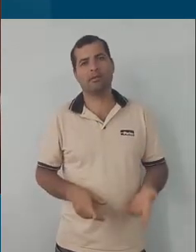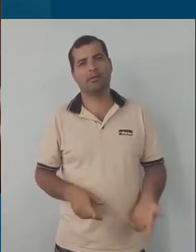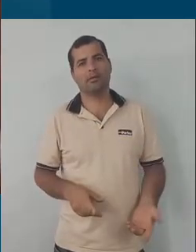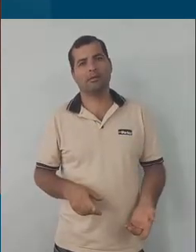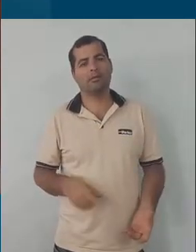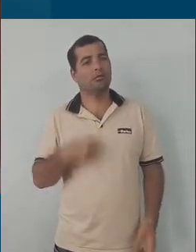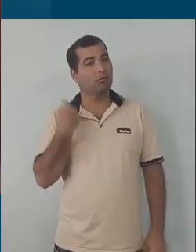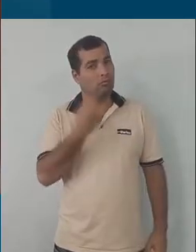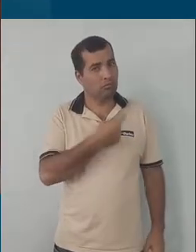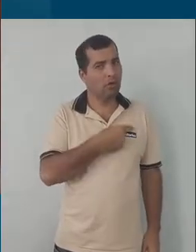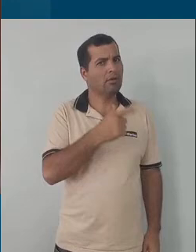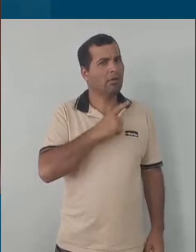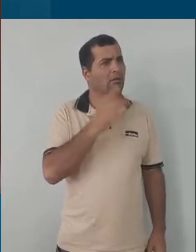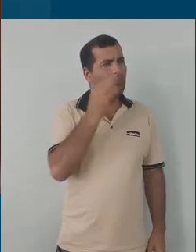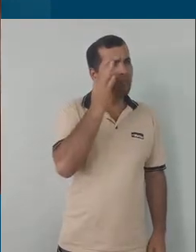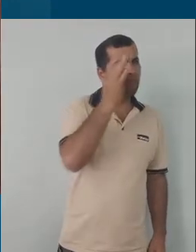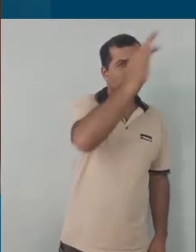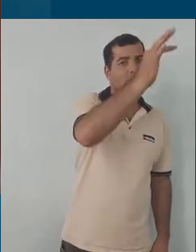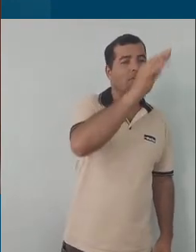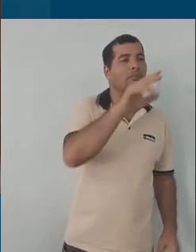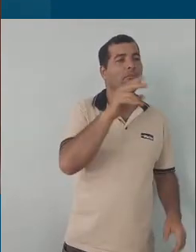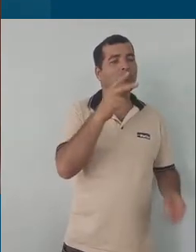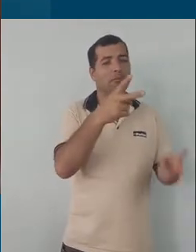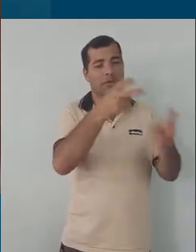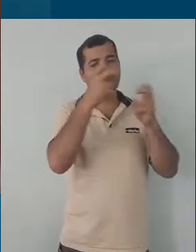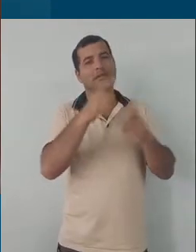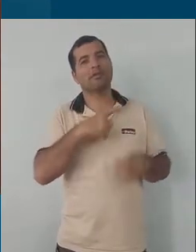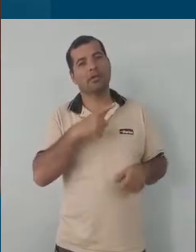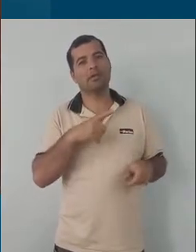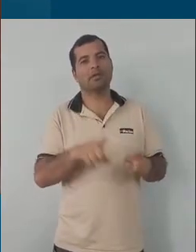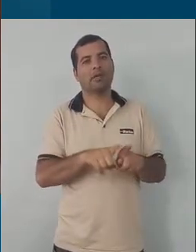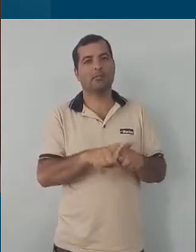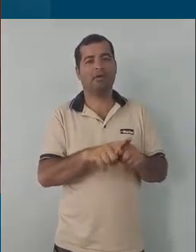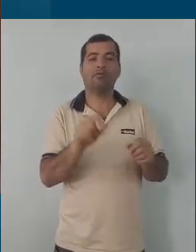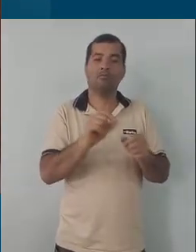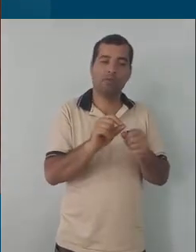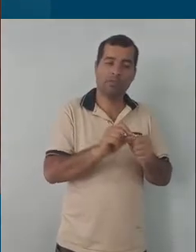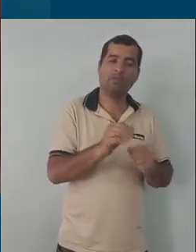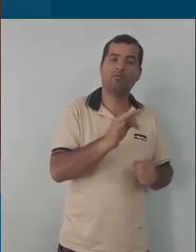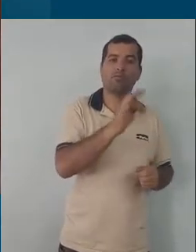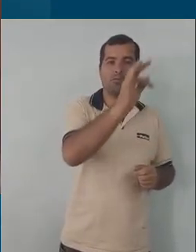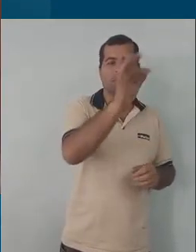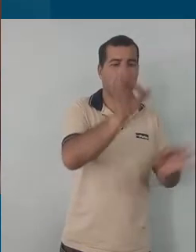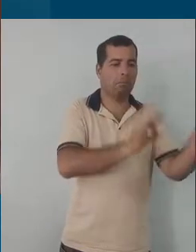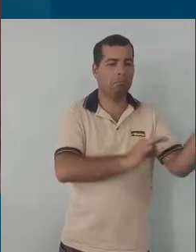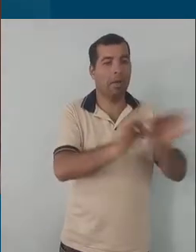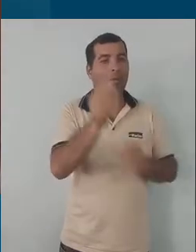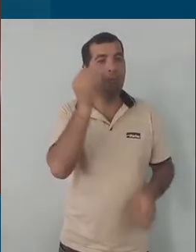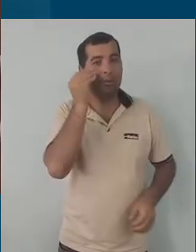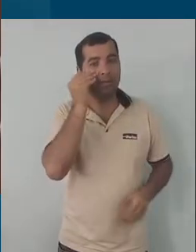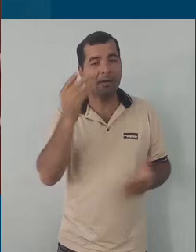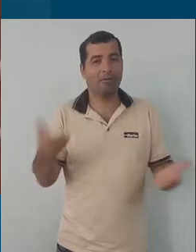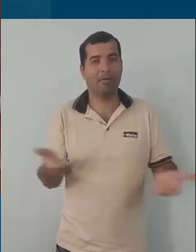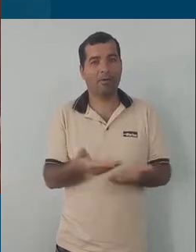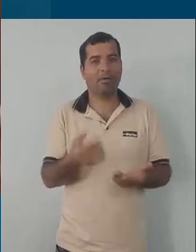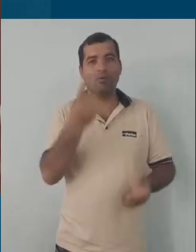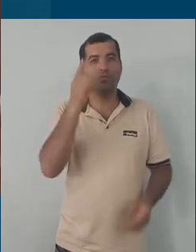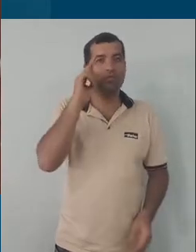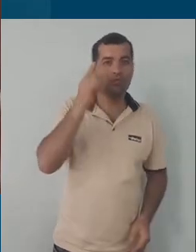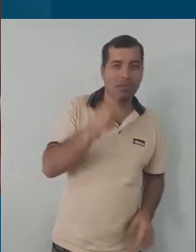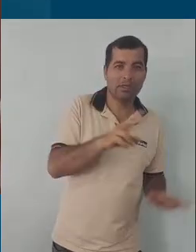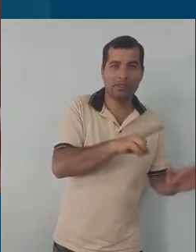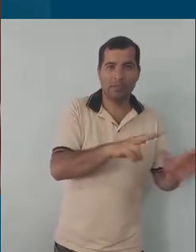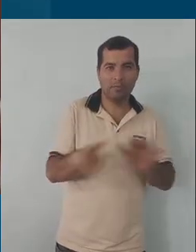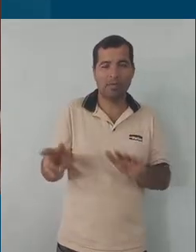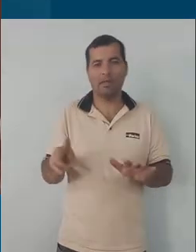Para fazer já, para fazer daqui a pouco, para começar a experimentar já. Um dia da semana a gente trabalha assim,